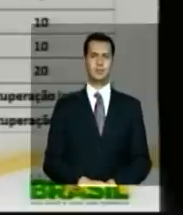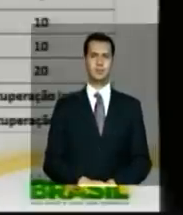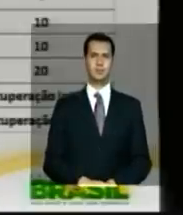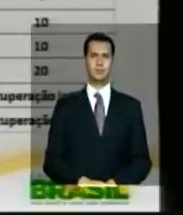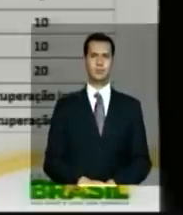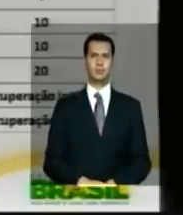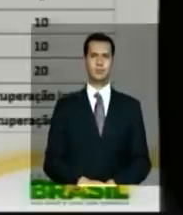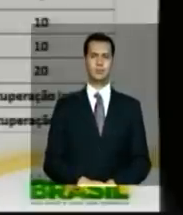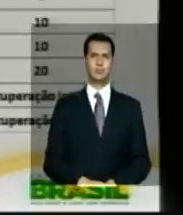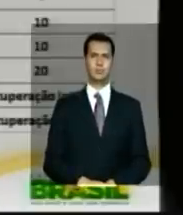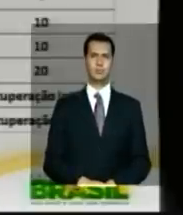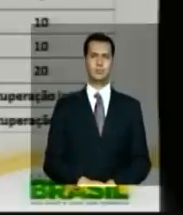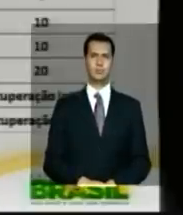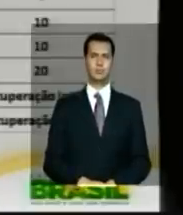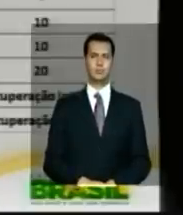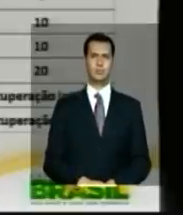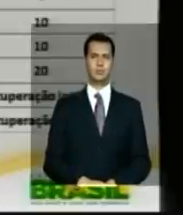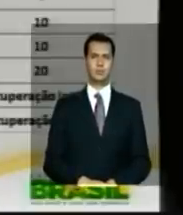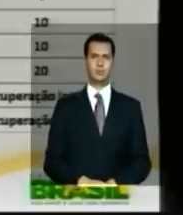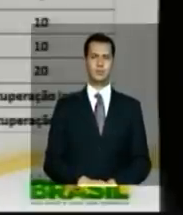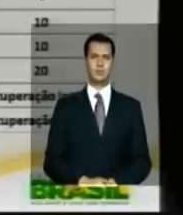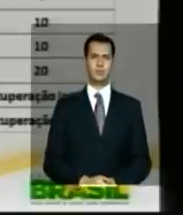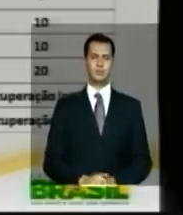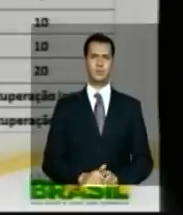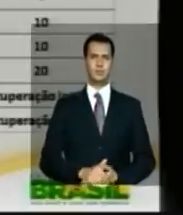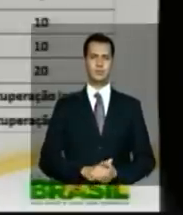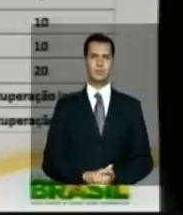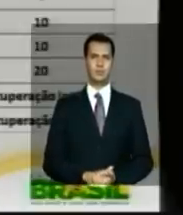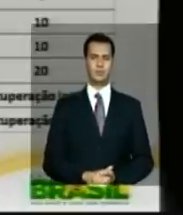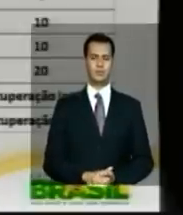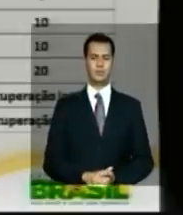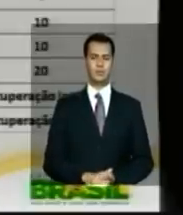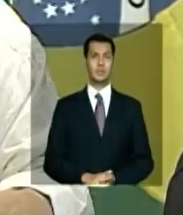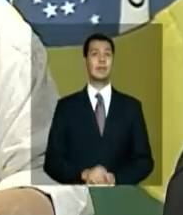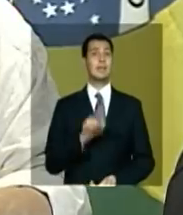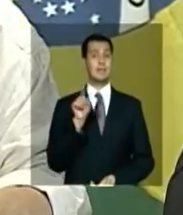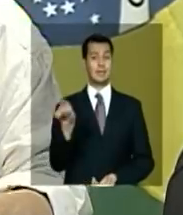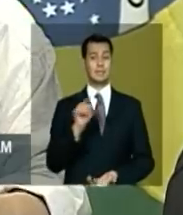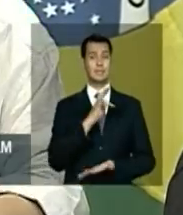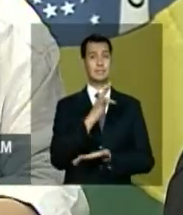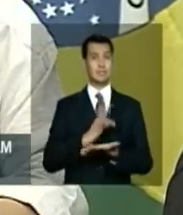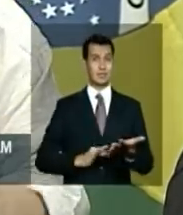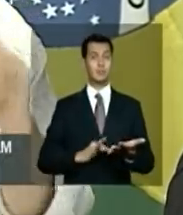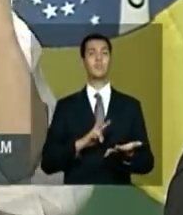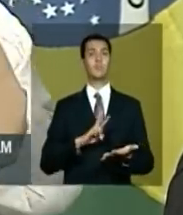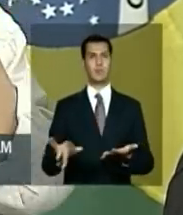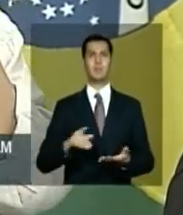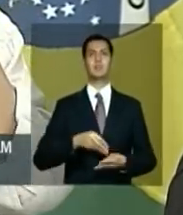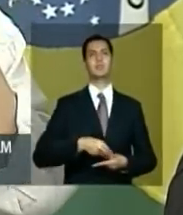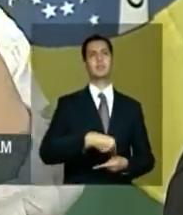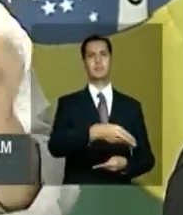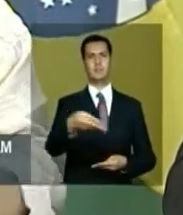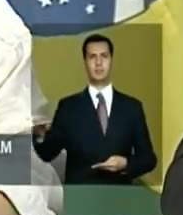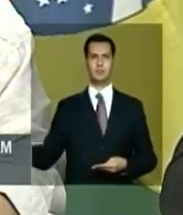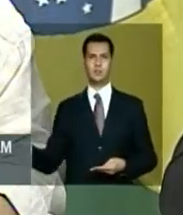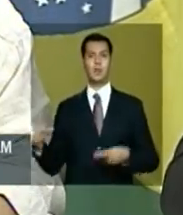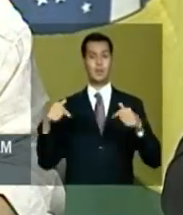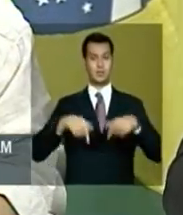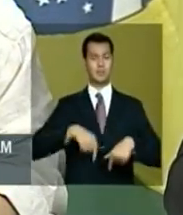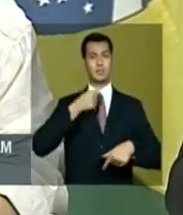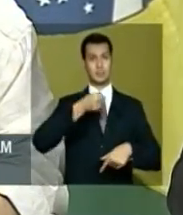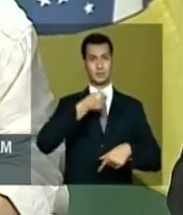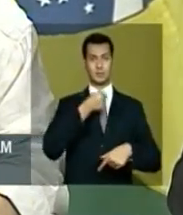nervoso a cara do Cláudio para mim esse texto vai ser distribuído a todos os presentes ao final dessa